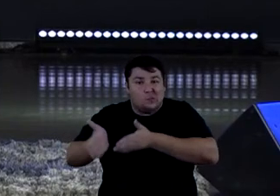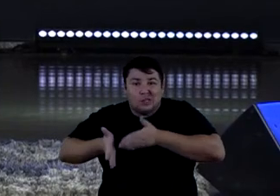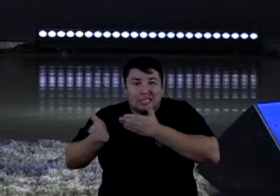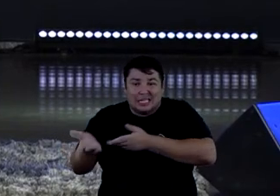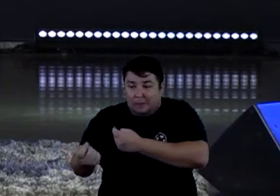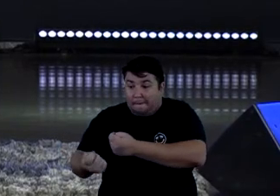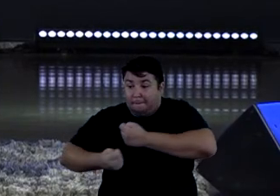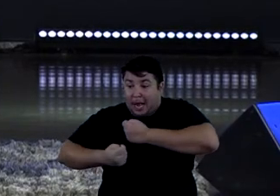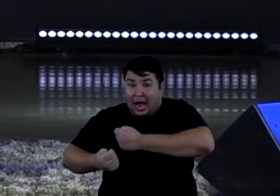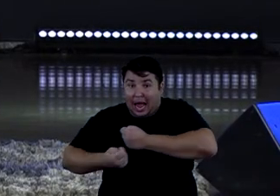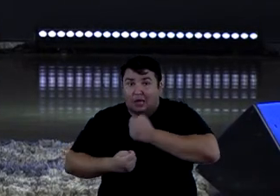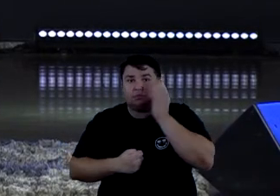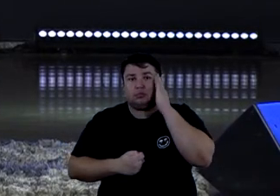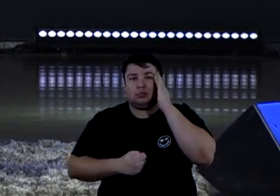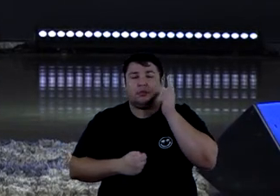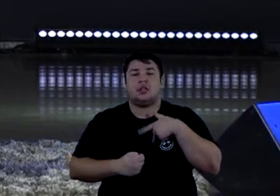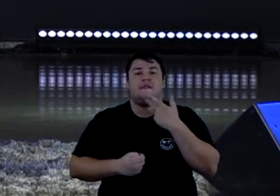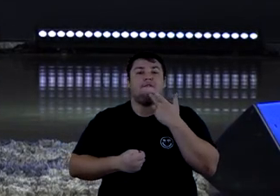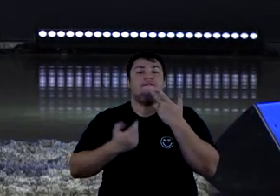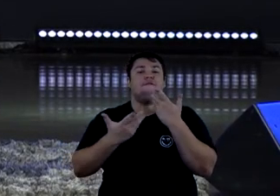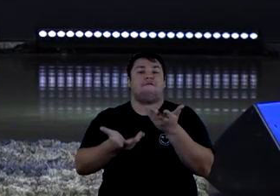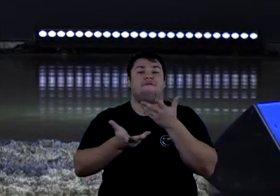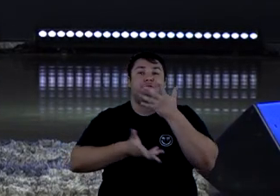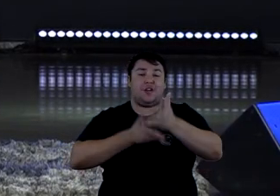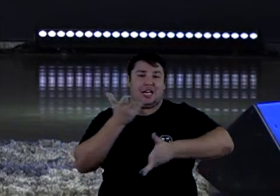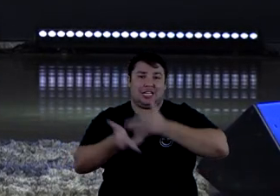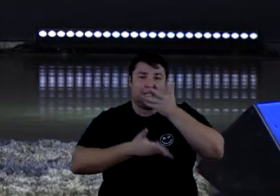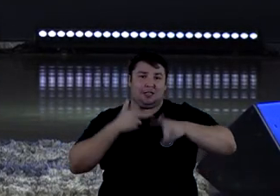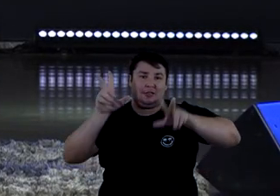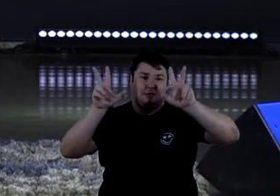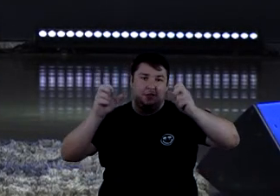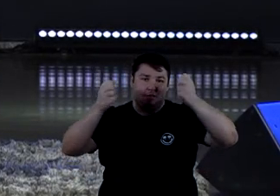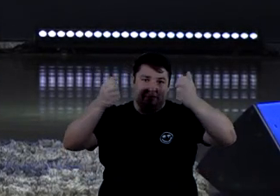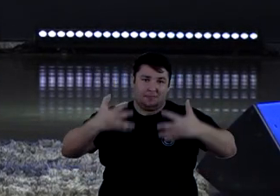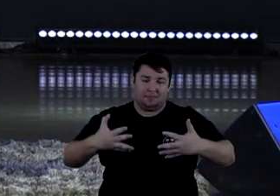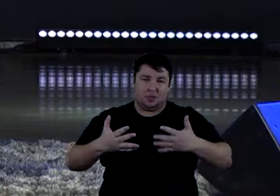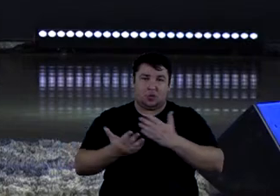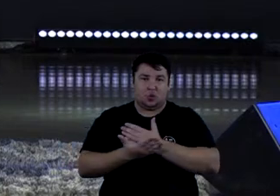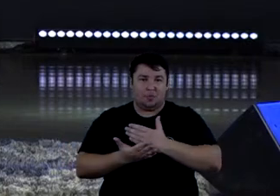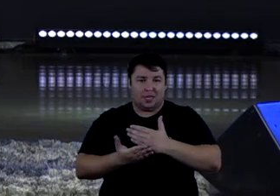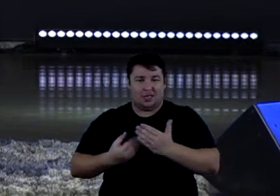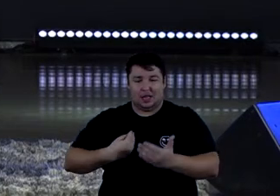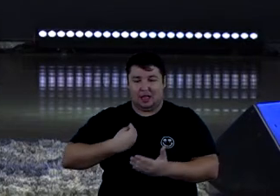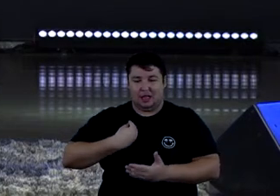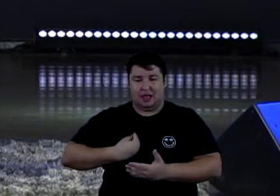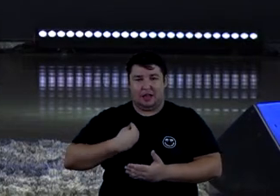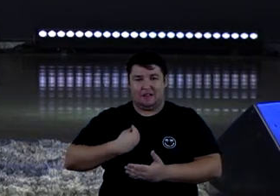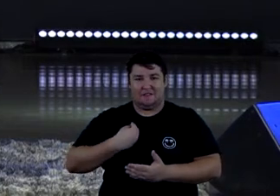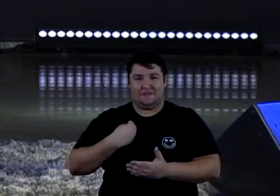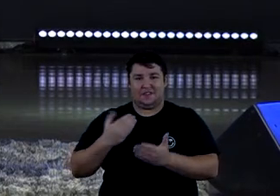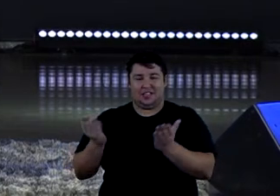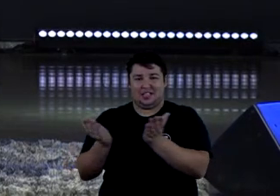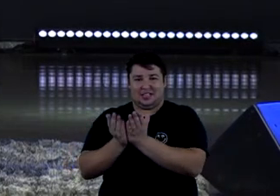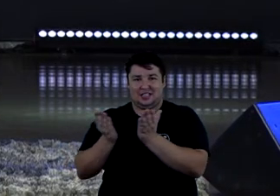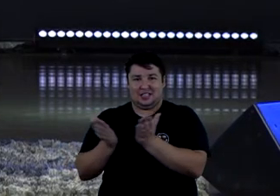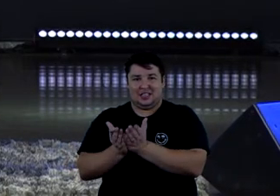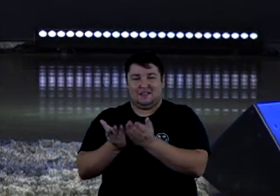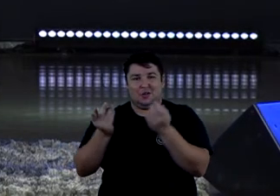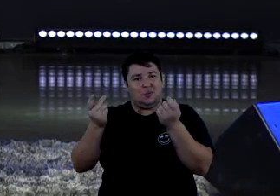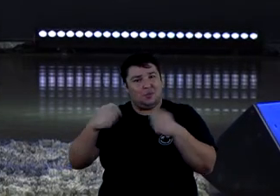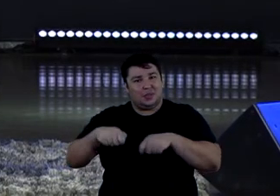que eu vou te falar uma coisa. No começo da nossa vida cristã, nós precisamos de pessoas nos orientando em